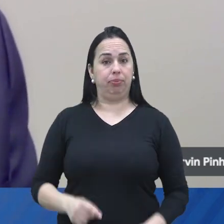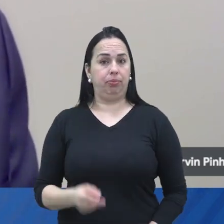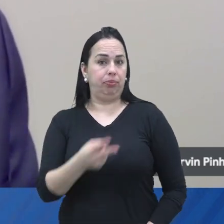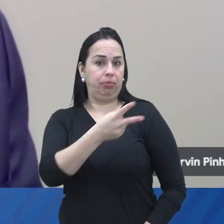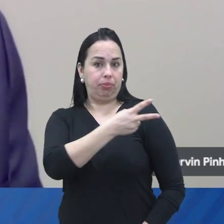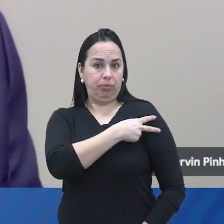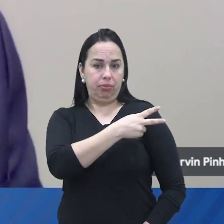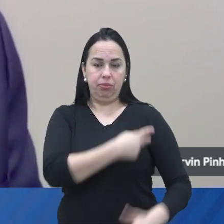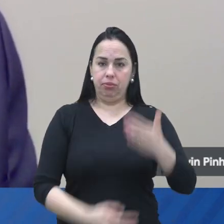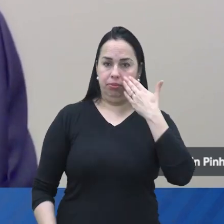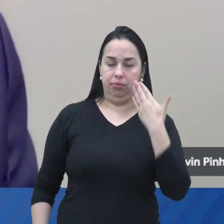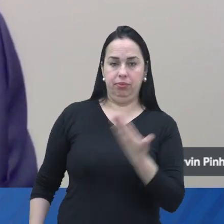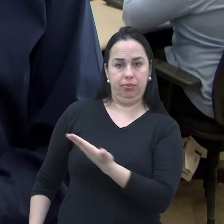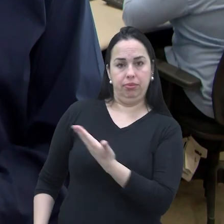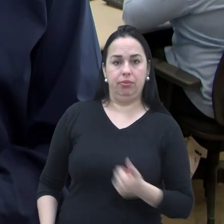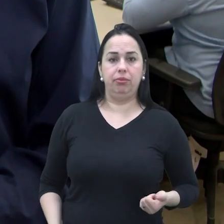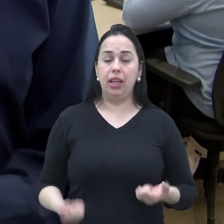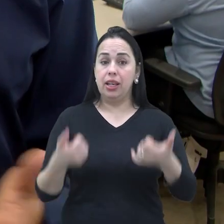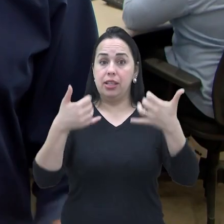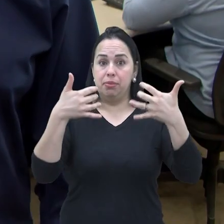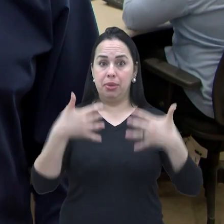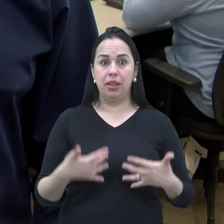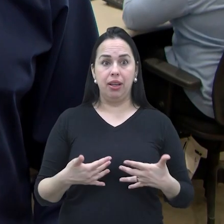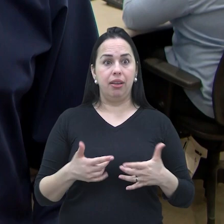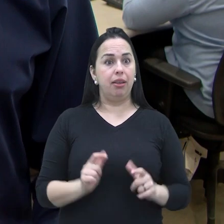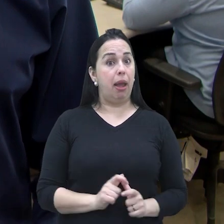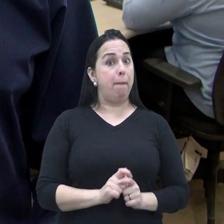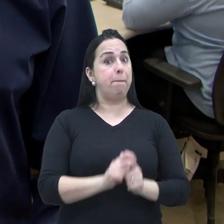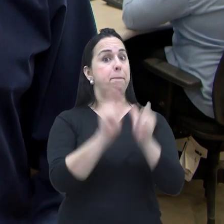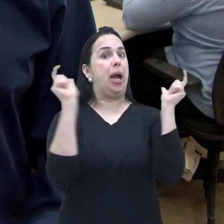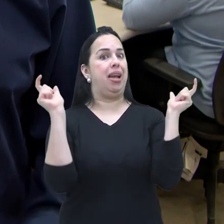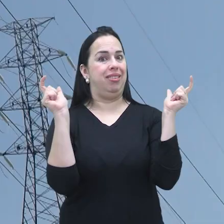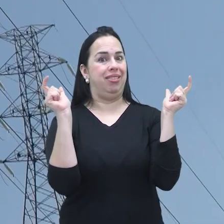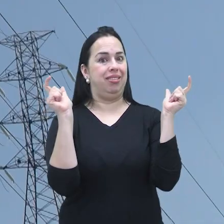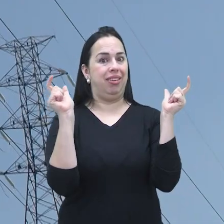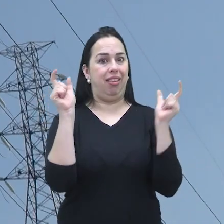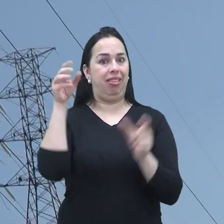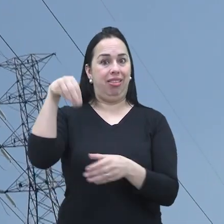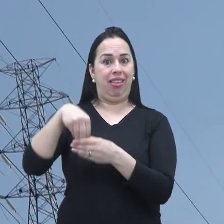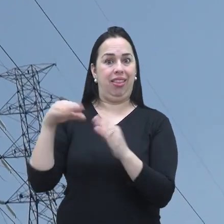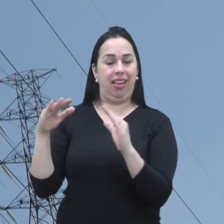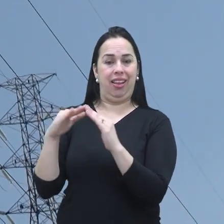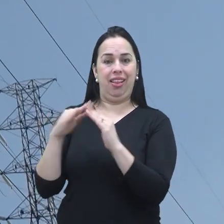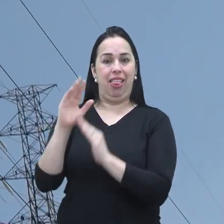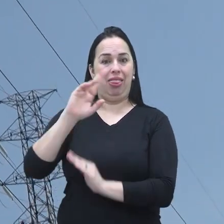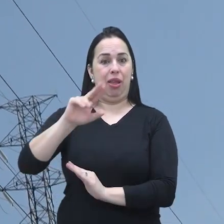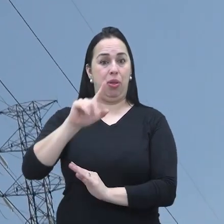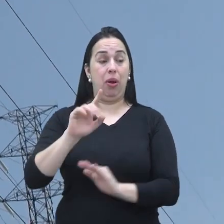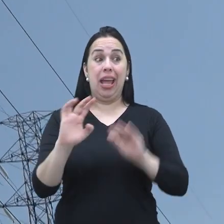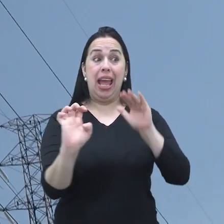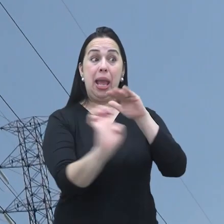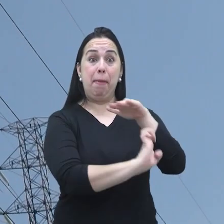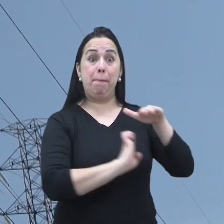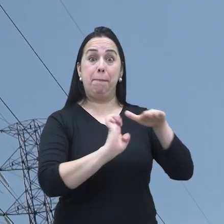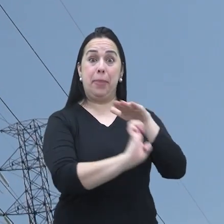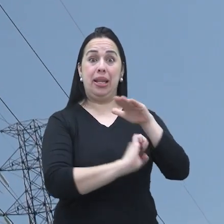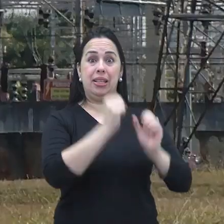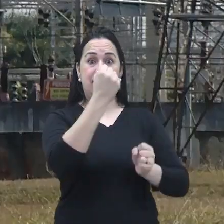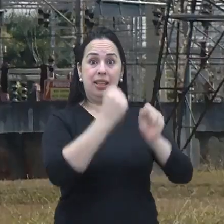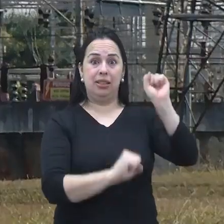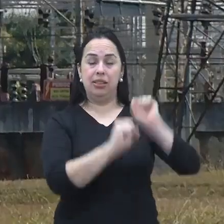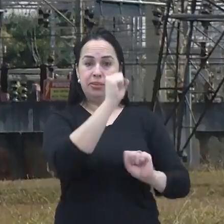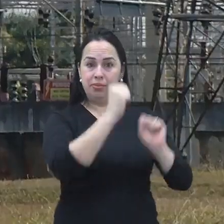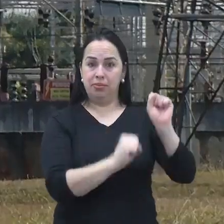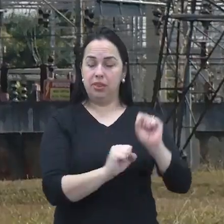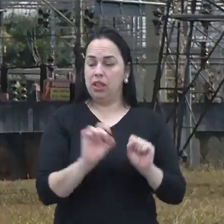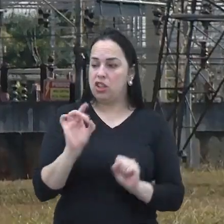que nós temos que estar atentos a ele. O gerente executivo da EDP explica que a maioria das ligações não vem de residências,